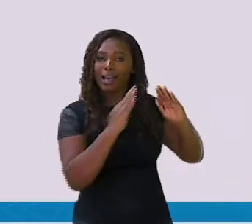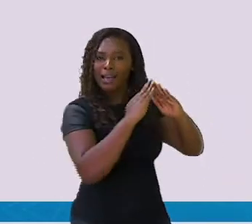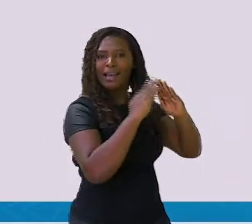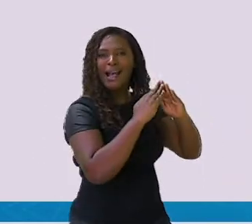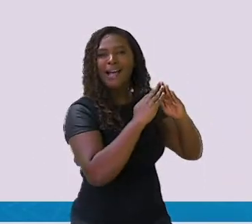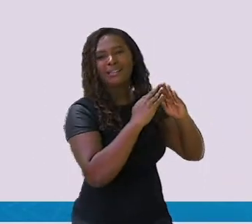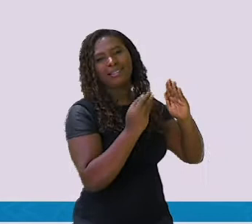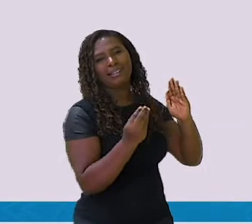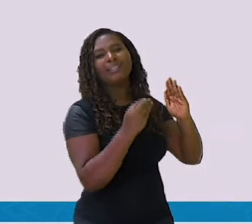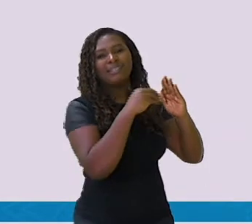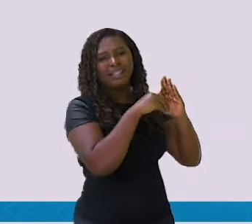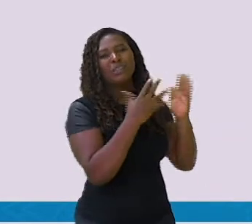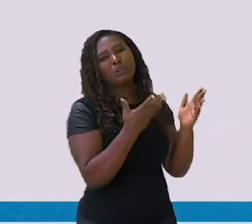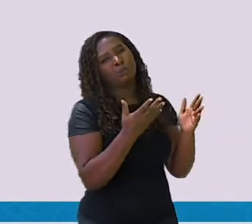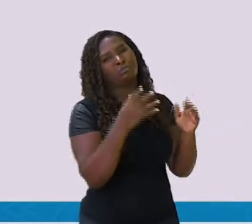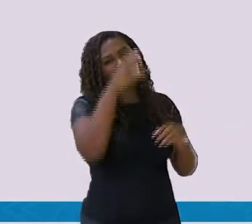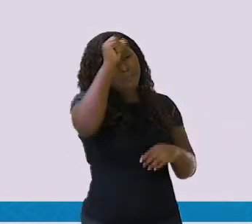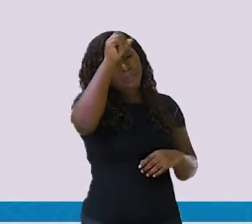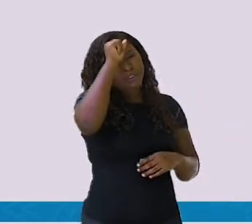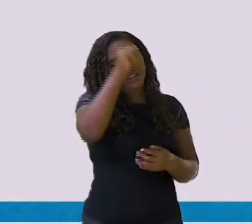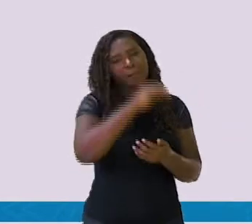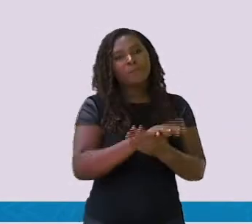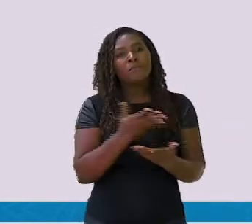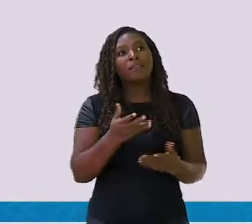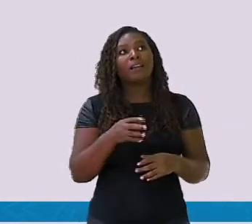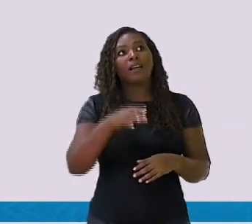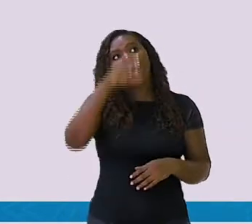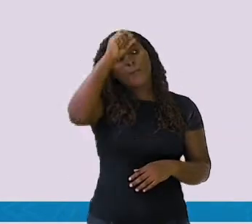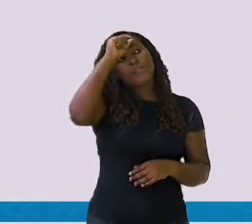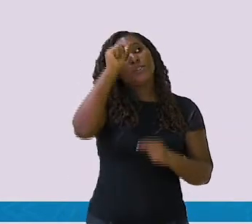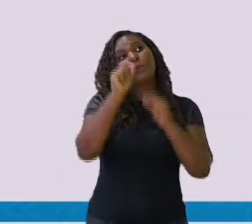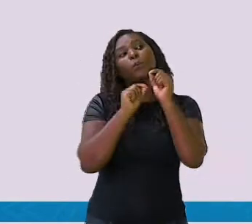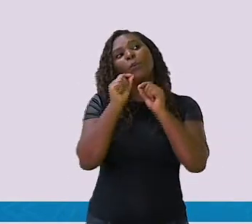E eles aprendiam fazendo.